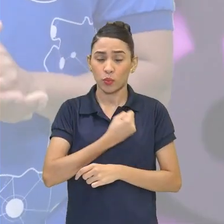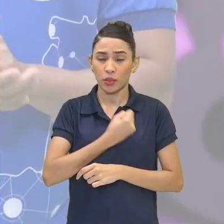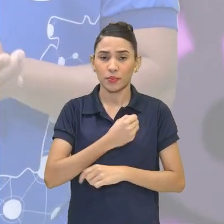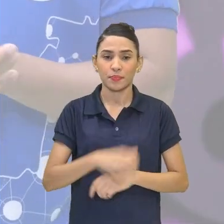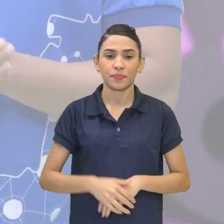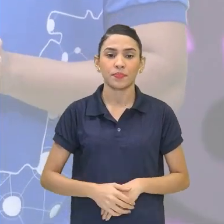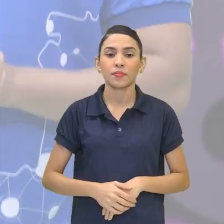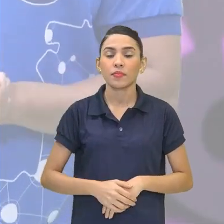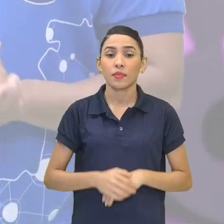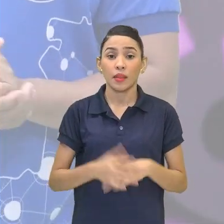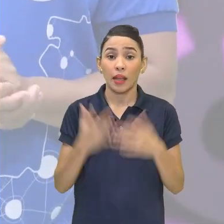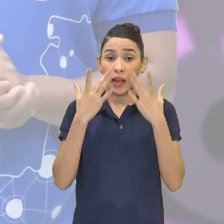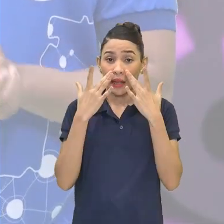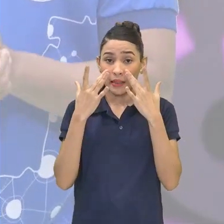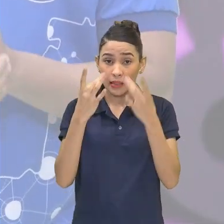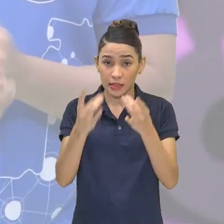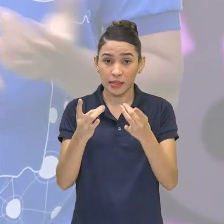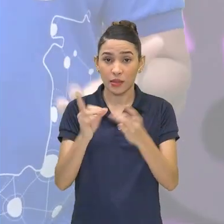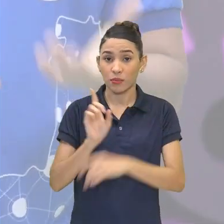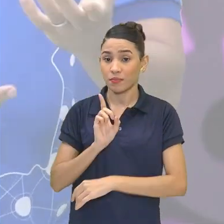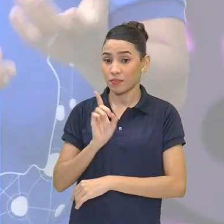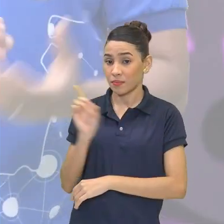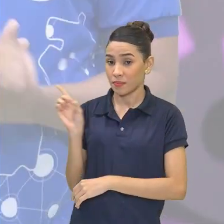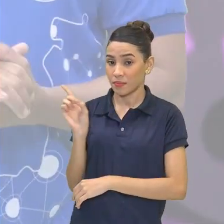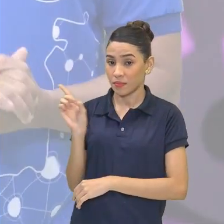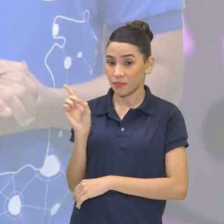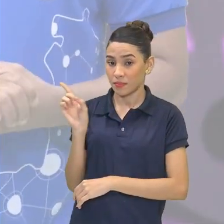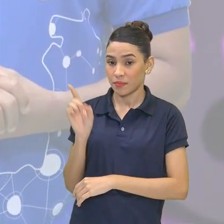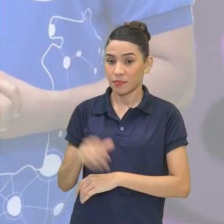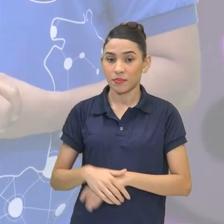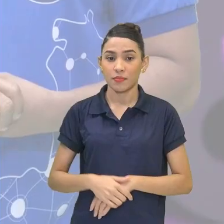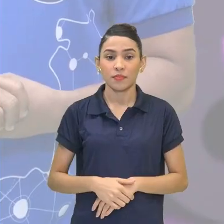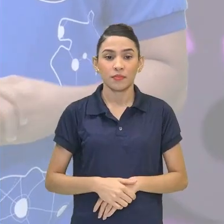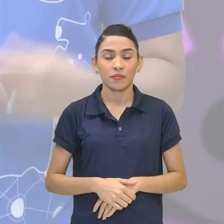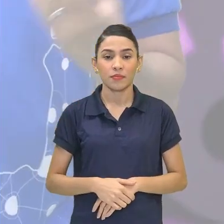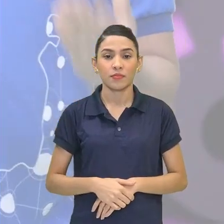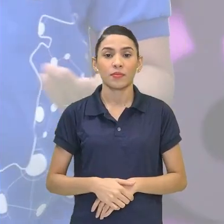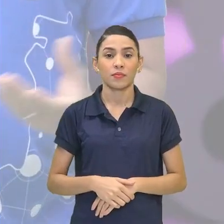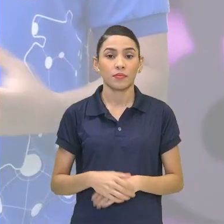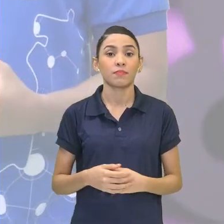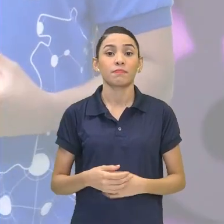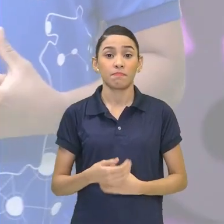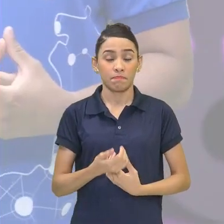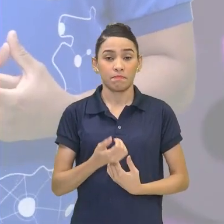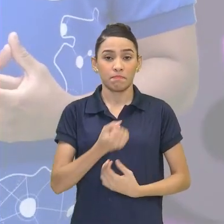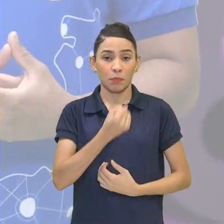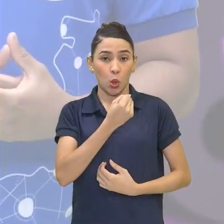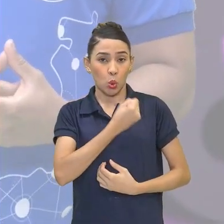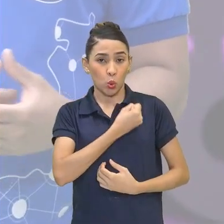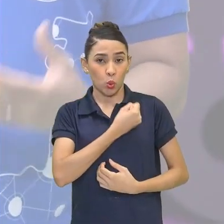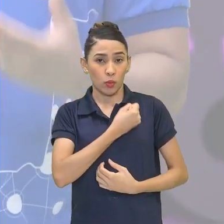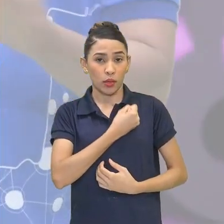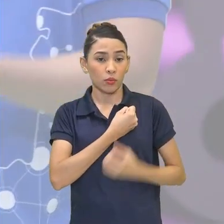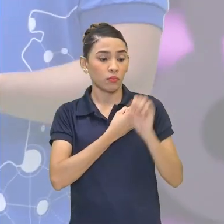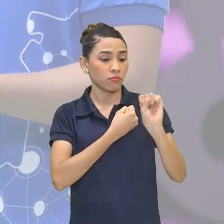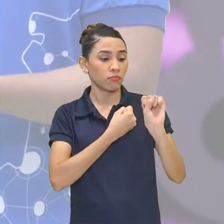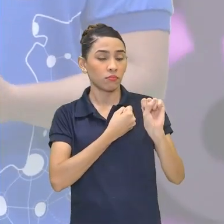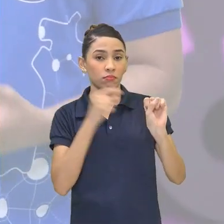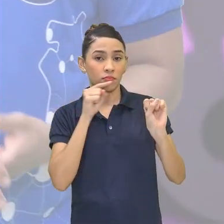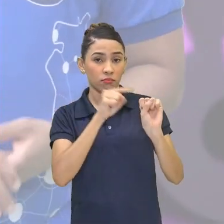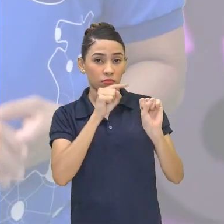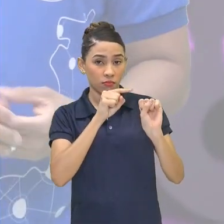os elementos da potência. Então, eu tenho aqui ó, a base, né, o expoente